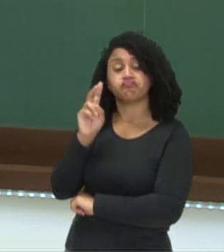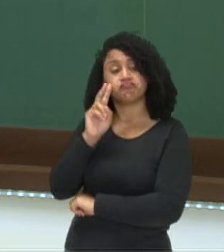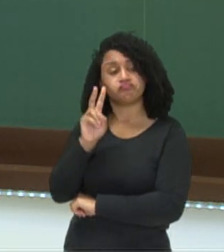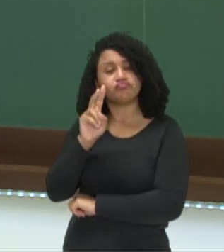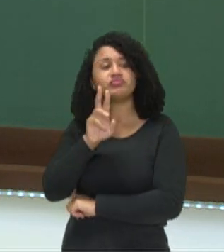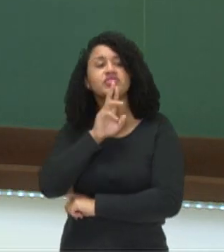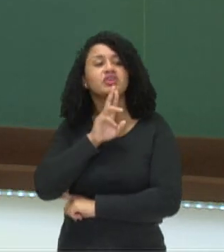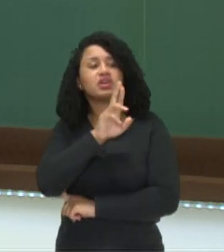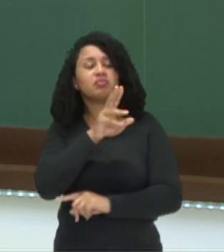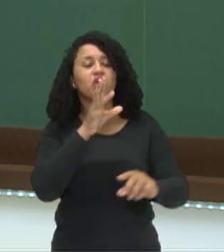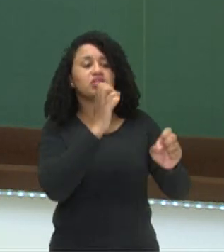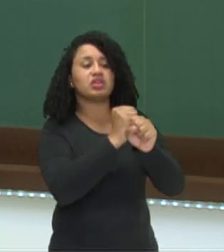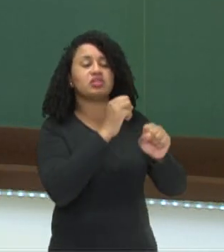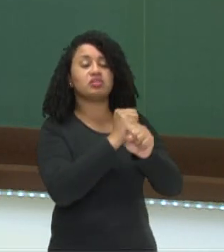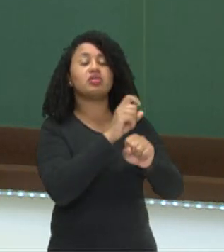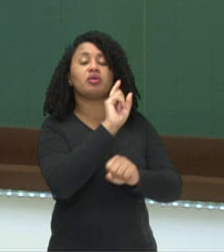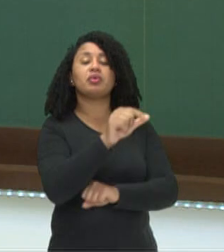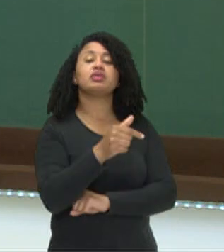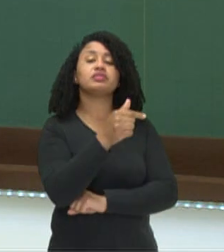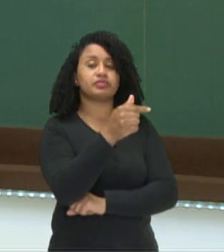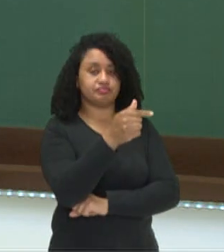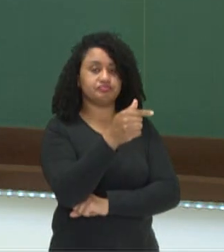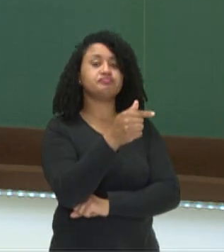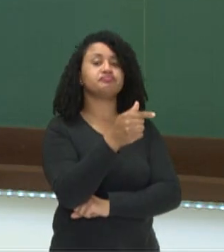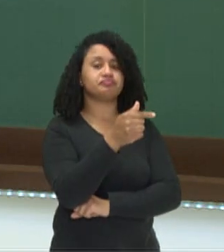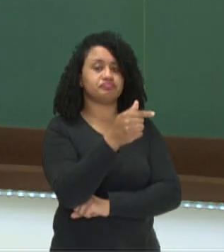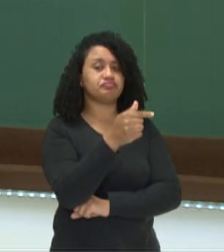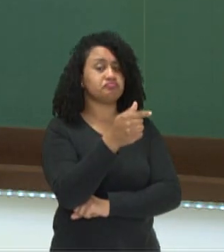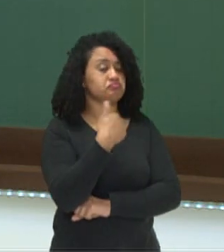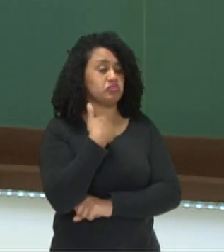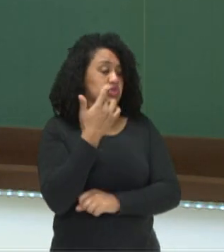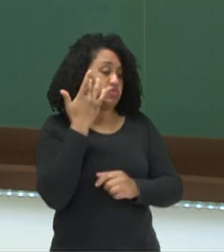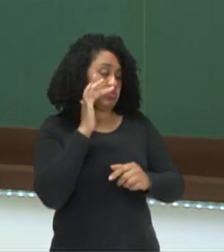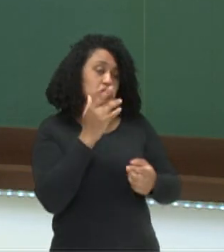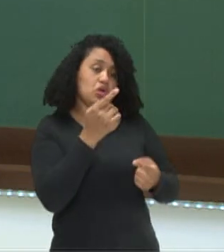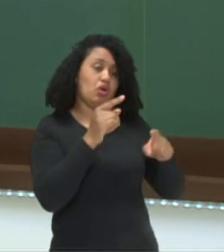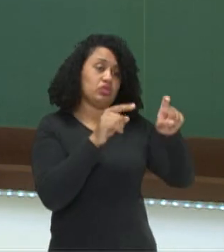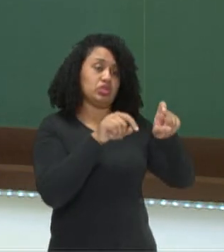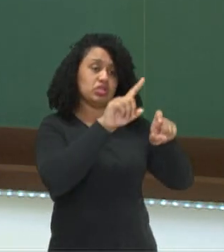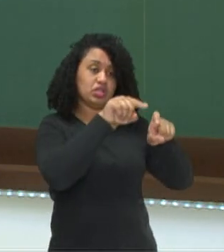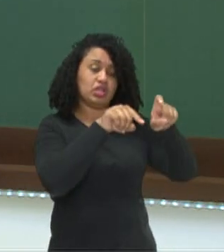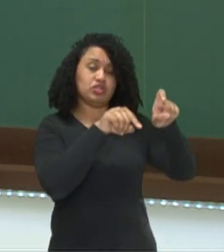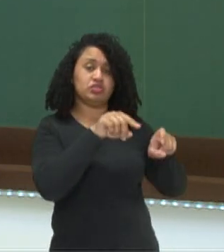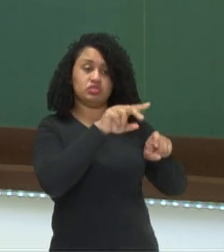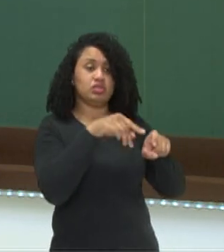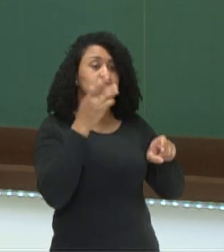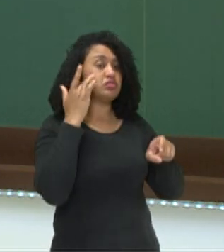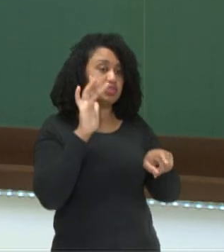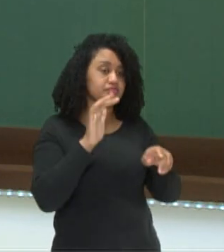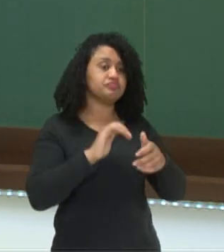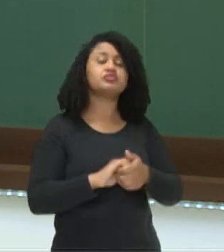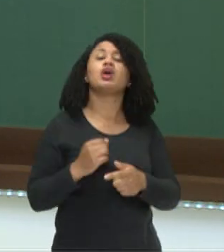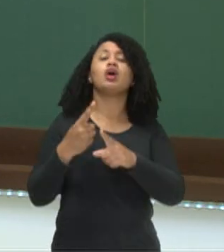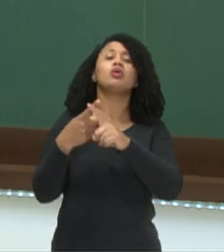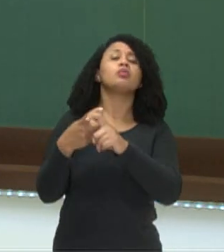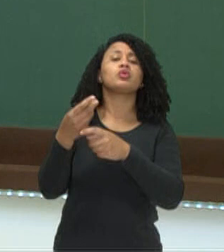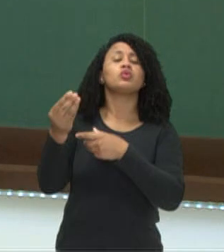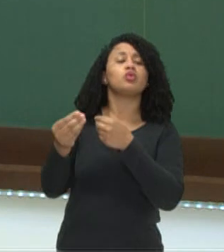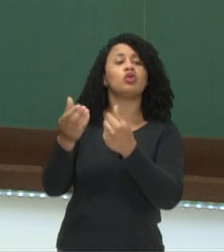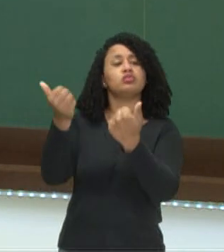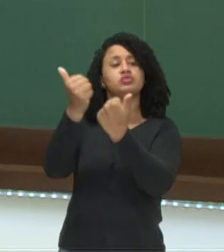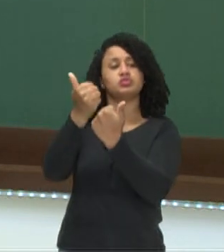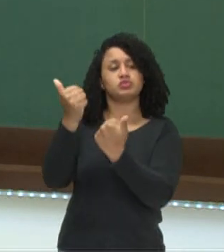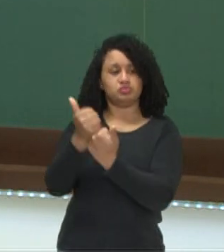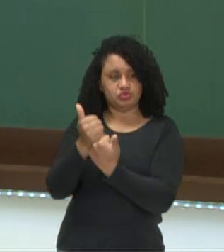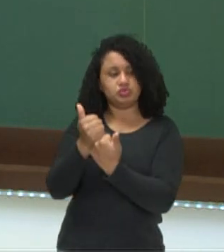7. Eu descobri a soma das raízes sem saber as raízes. A soma é 7. E o produto? O produto é C